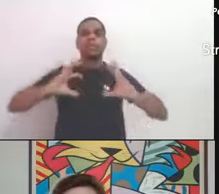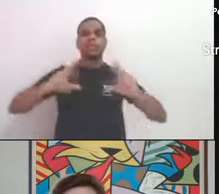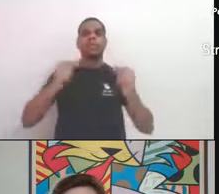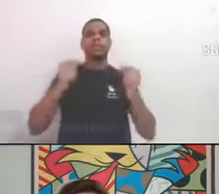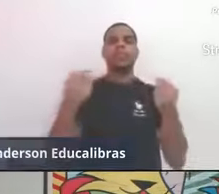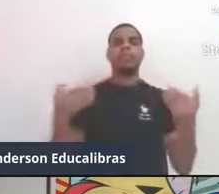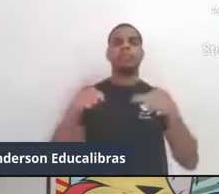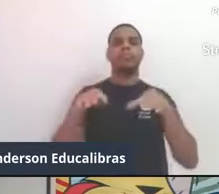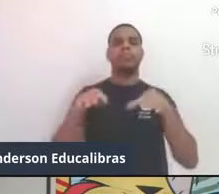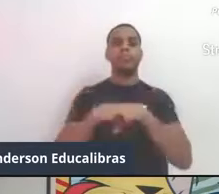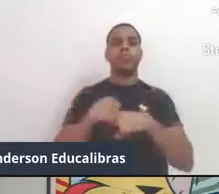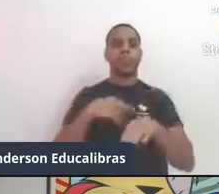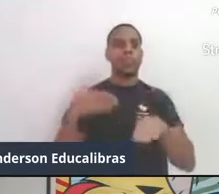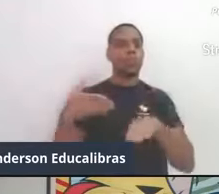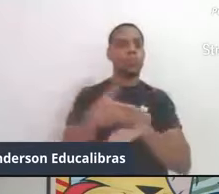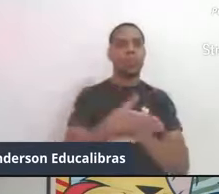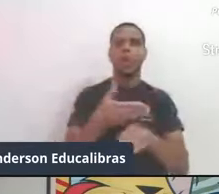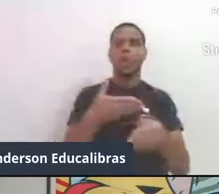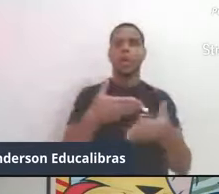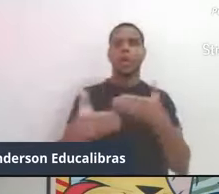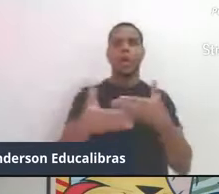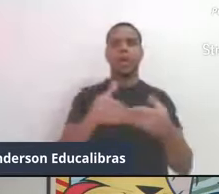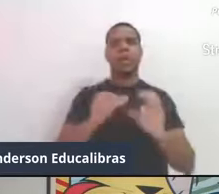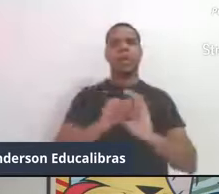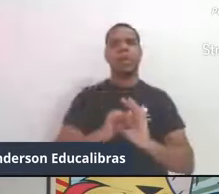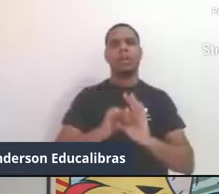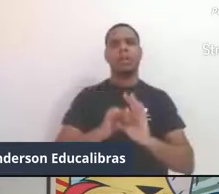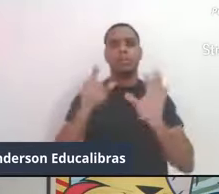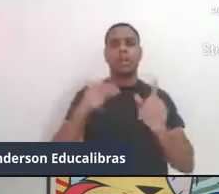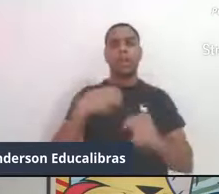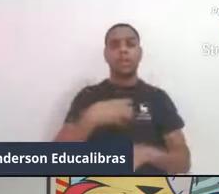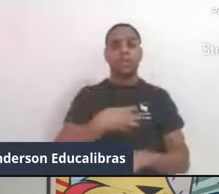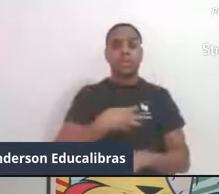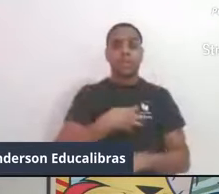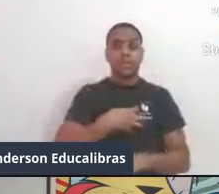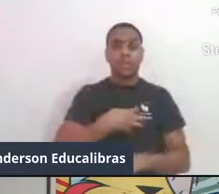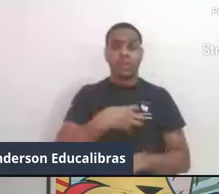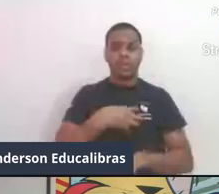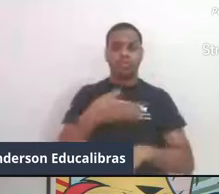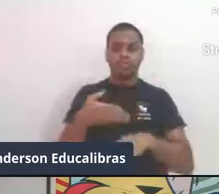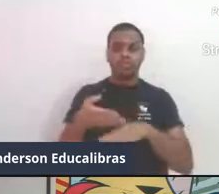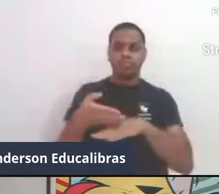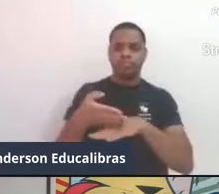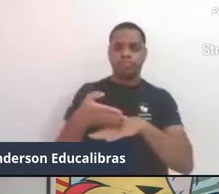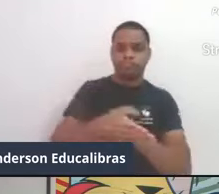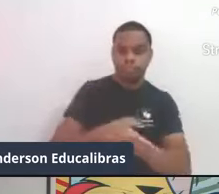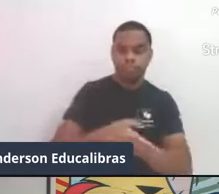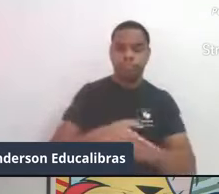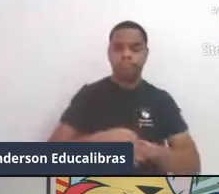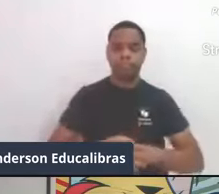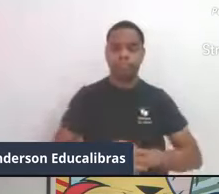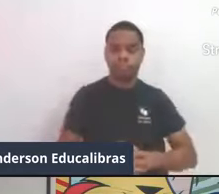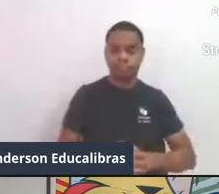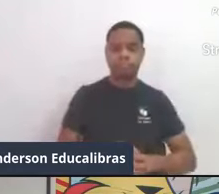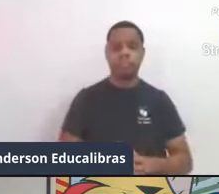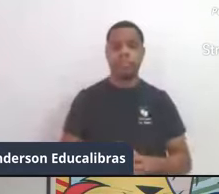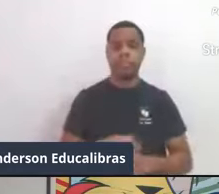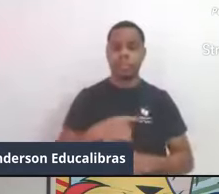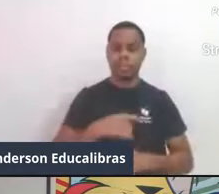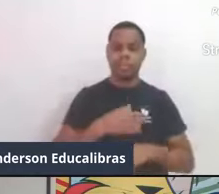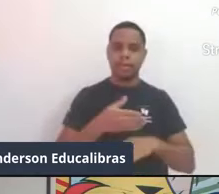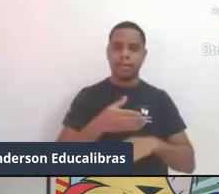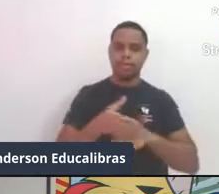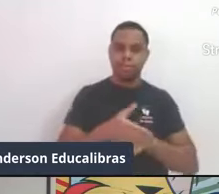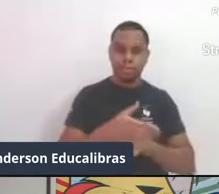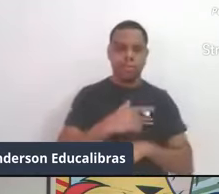utilizar disso como se fosse realmente alguém que se apropria de maneira adequada